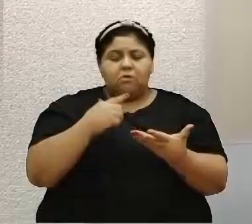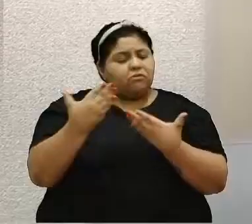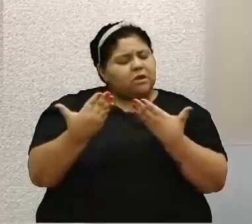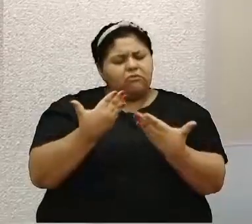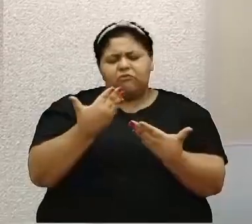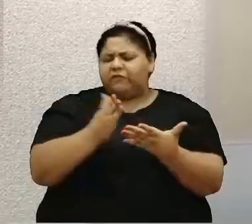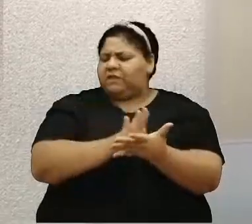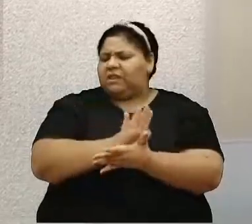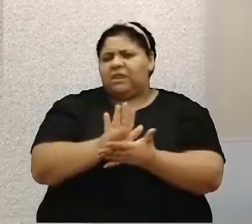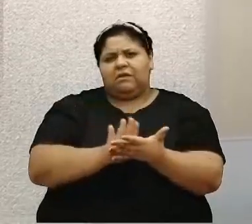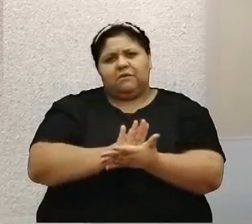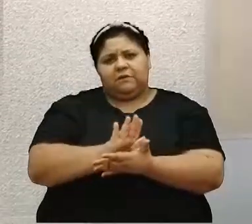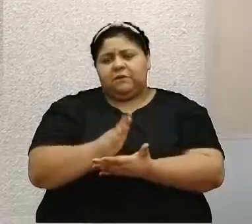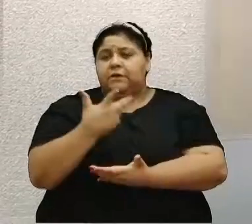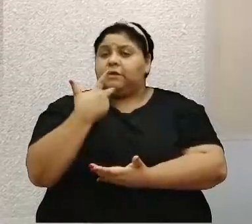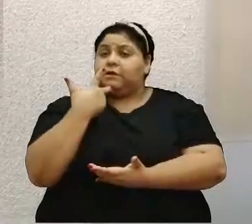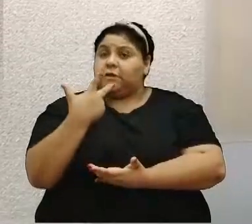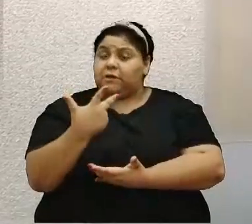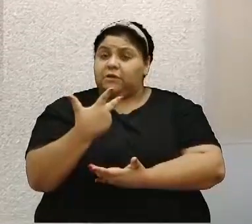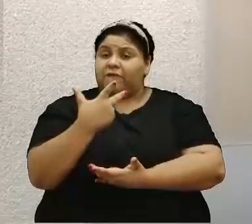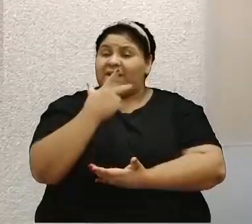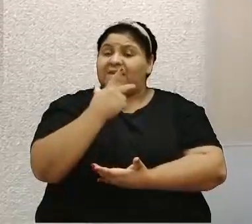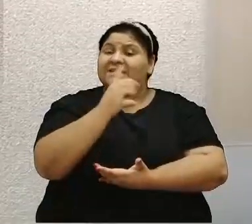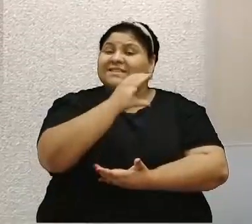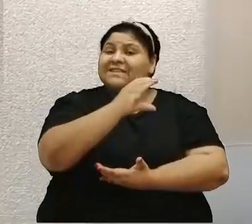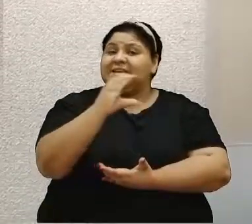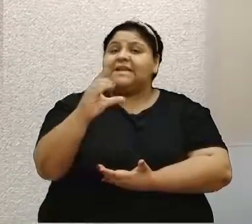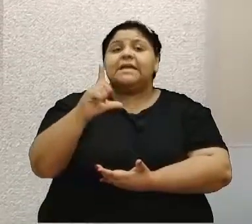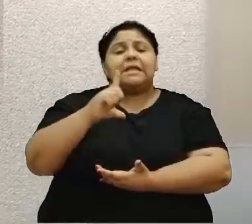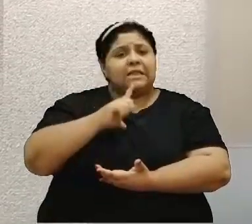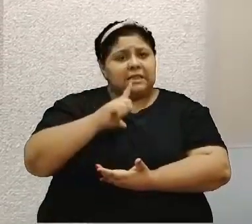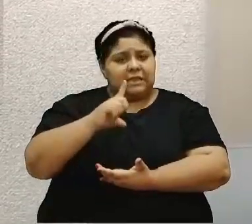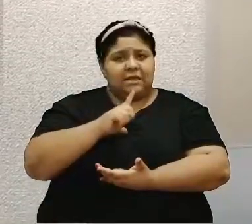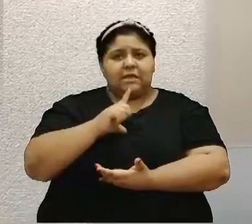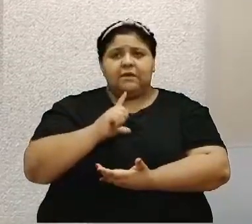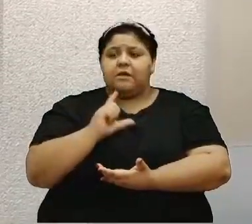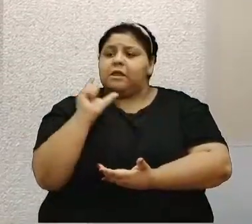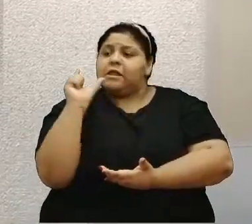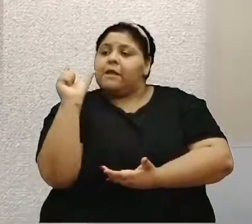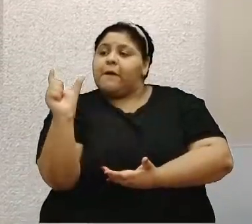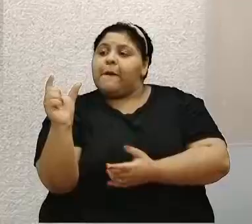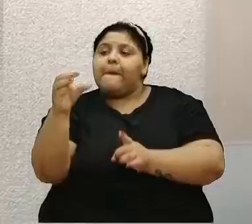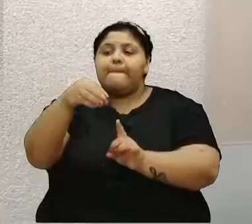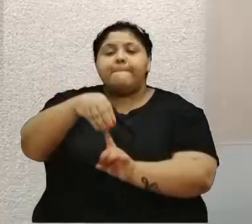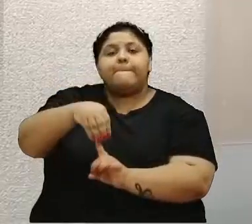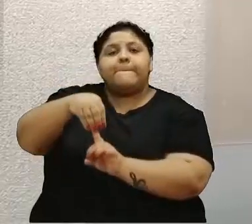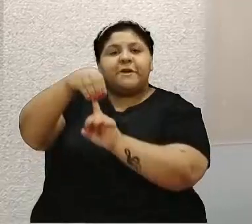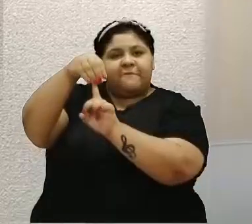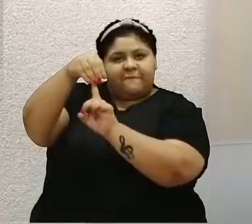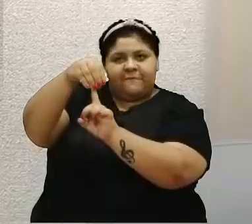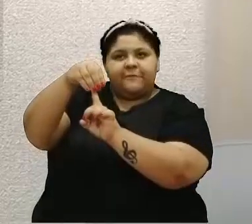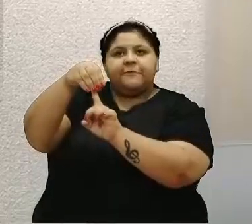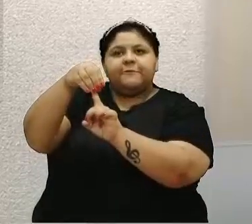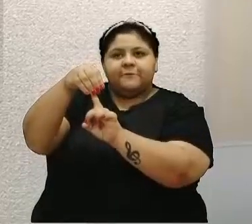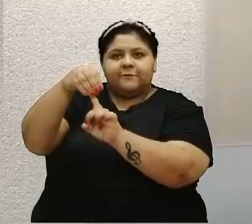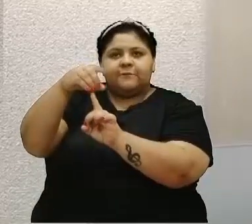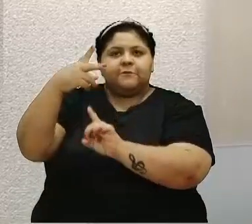disso. E quando se fala de cargo de confiança, tem que botar a palavra preferencialmente, vereador